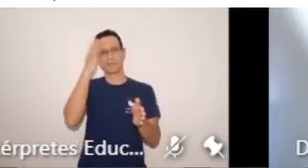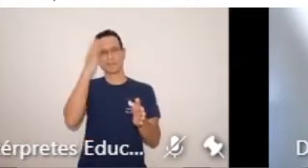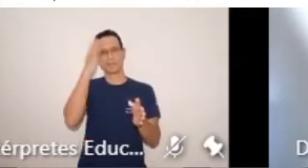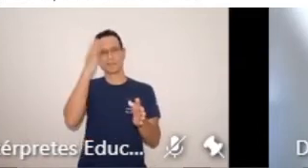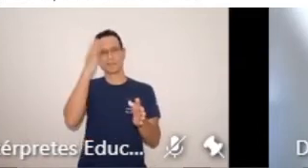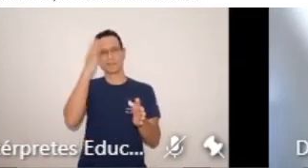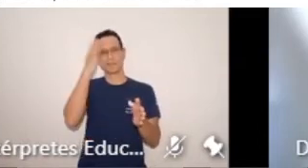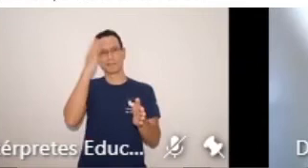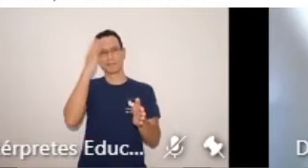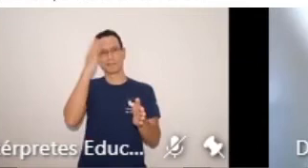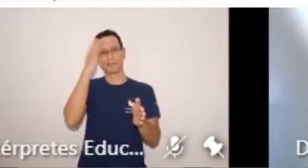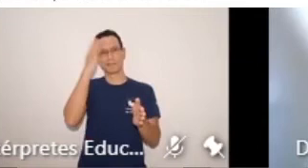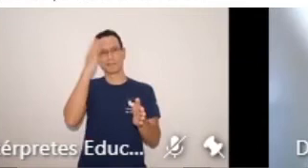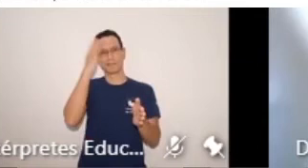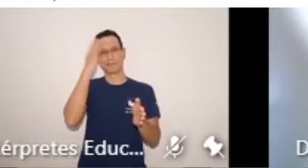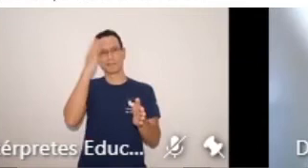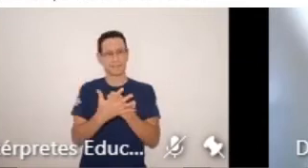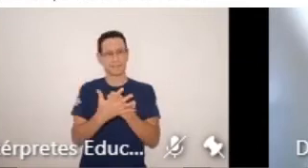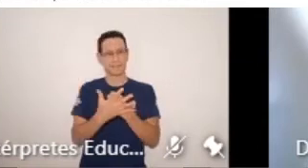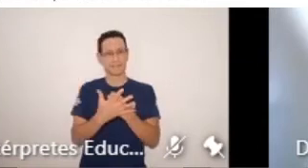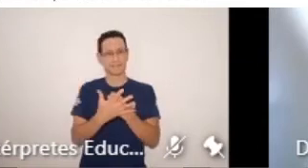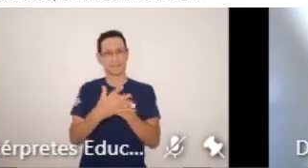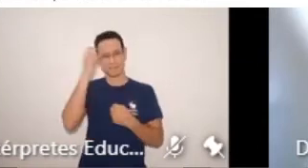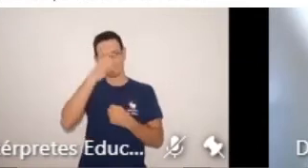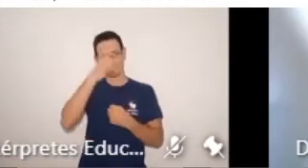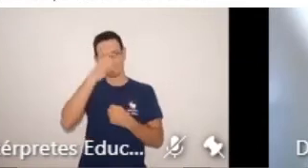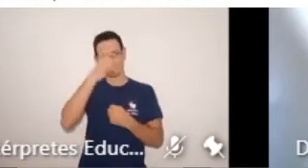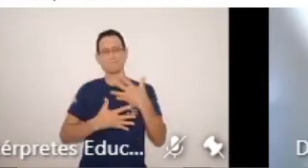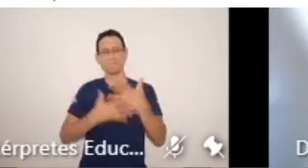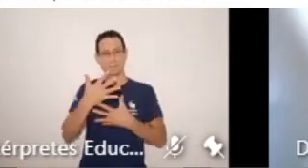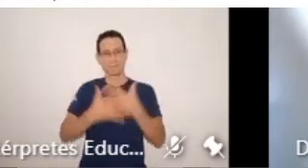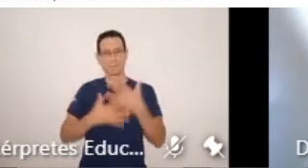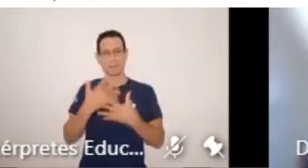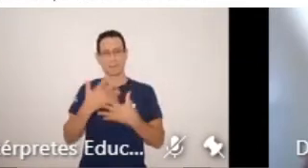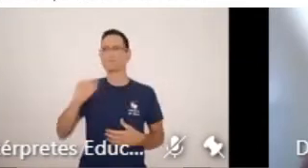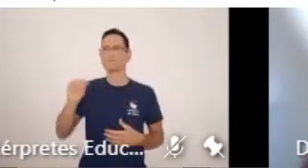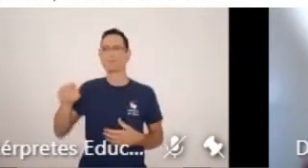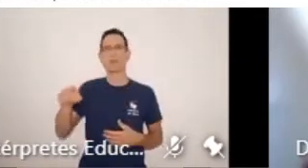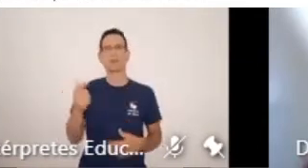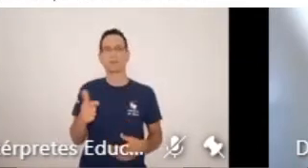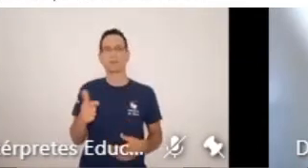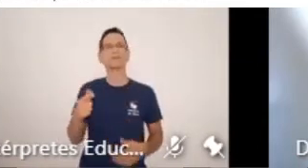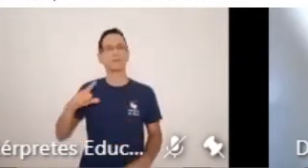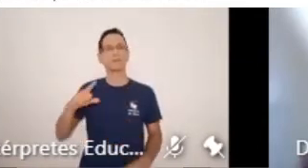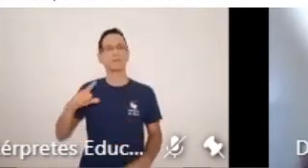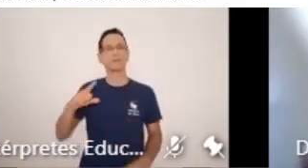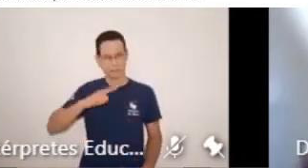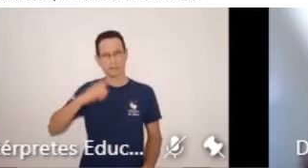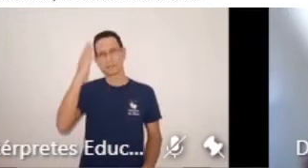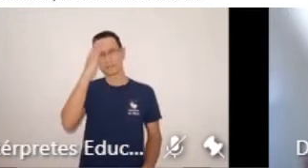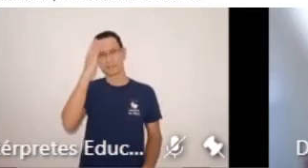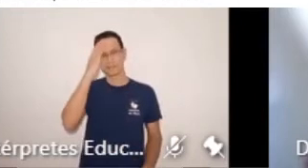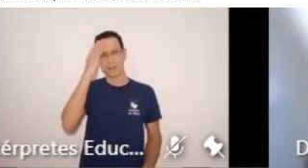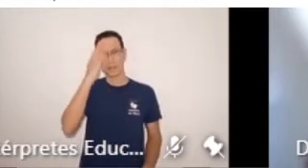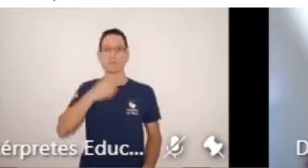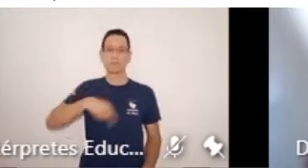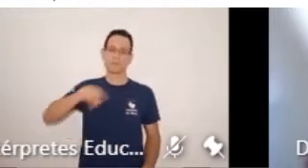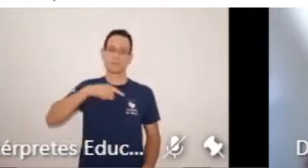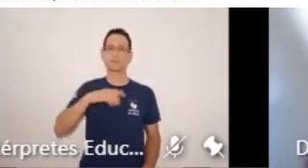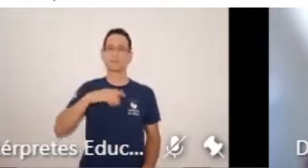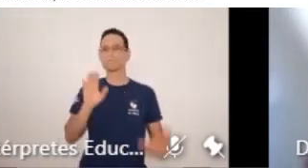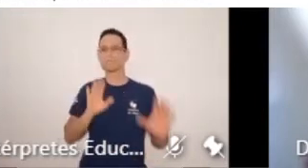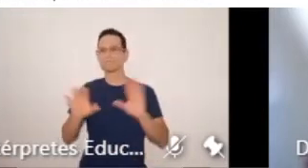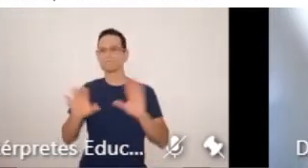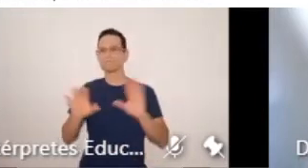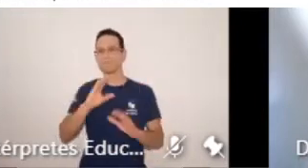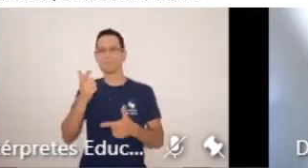crise sanitária decorrente da pandemia, que não pode ser ignorada, que traz outras lentes para a gente enxergar esse